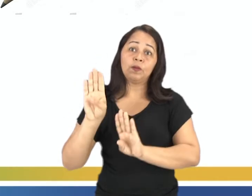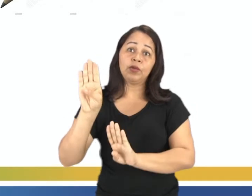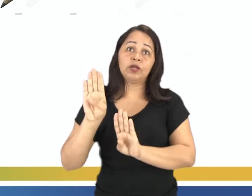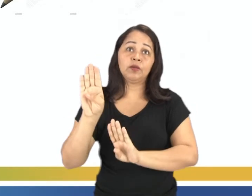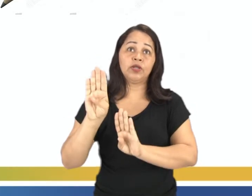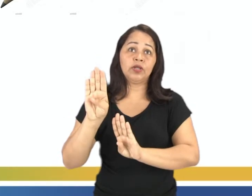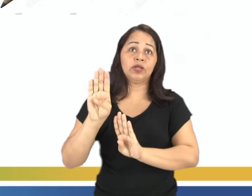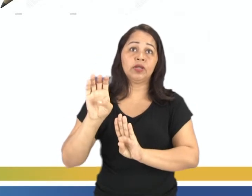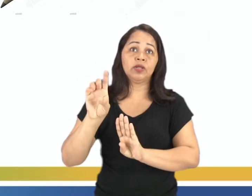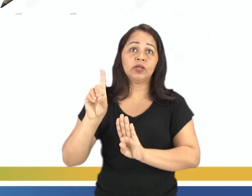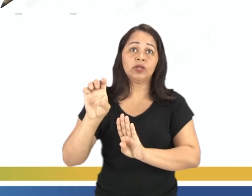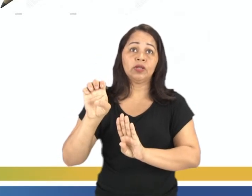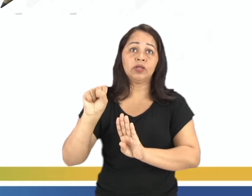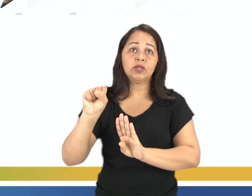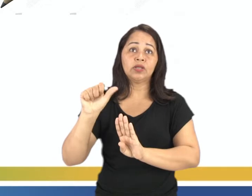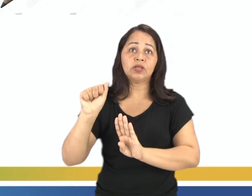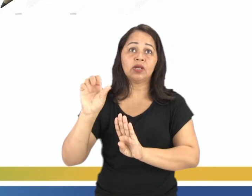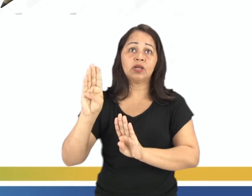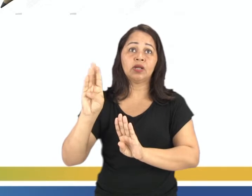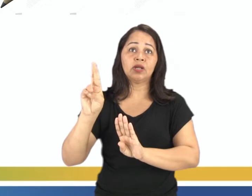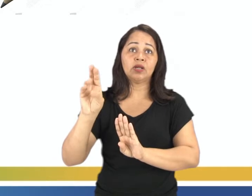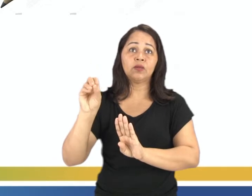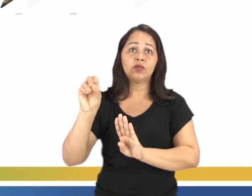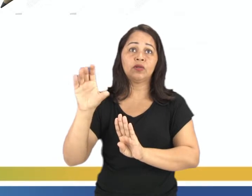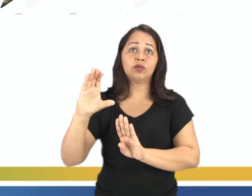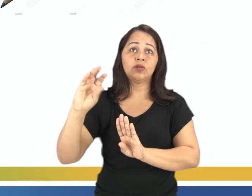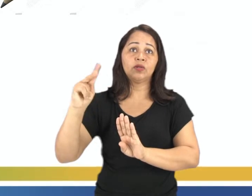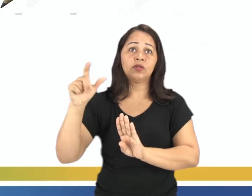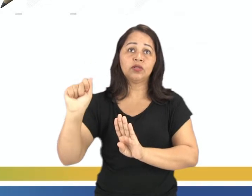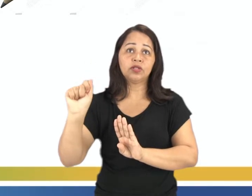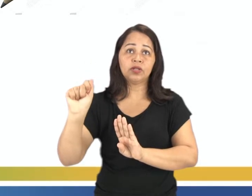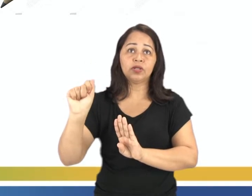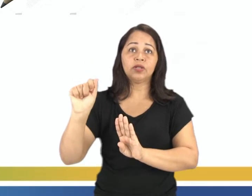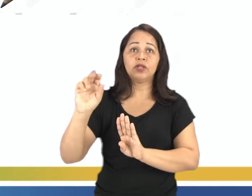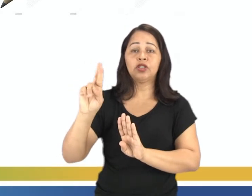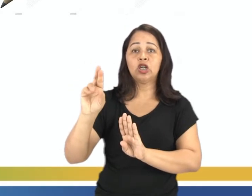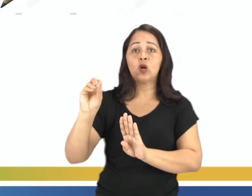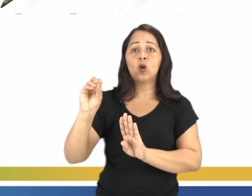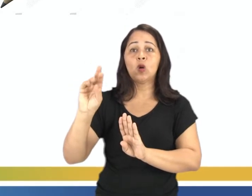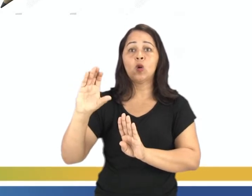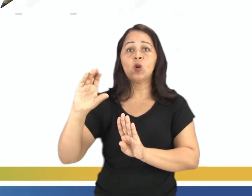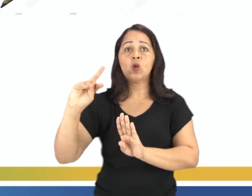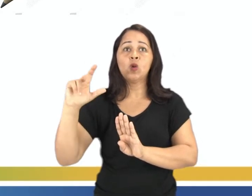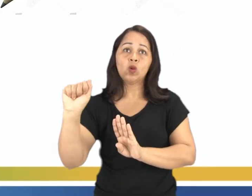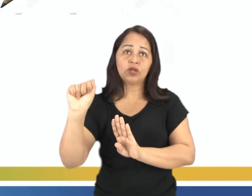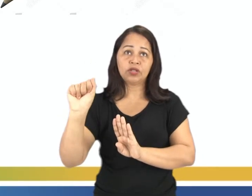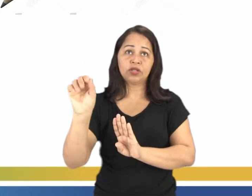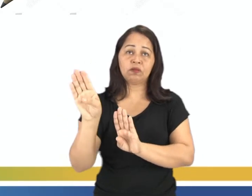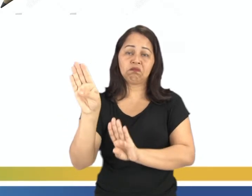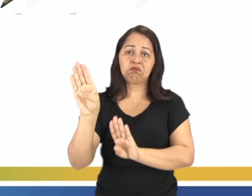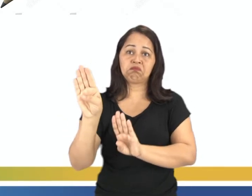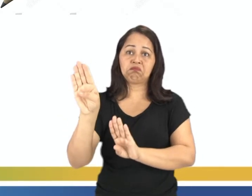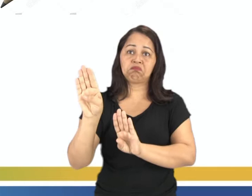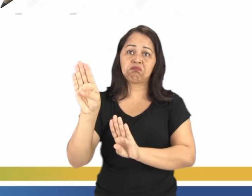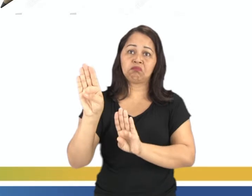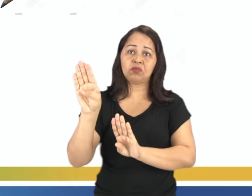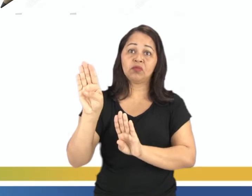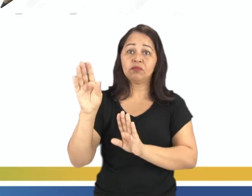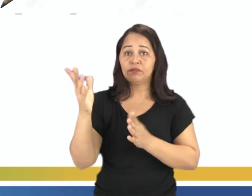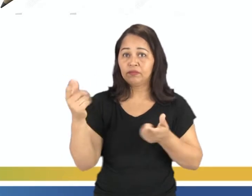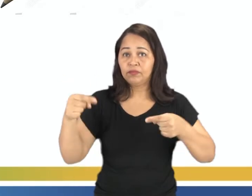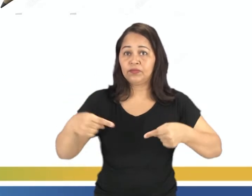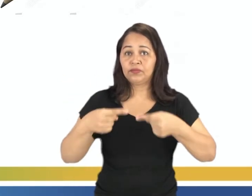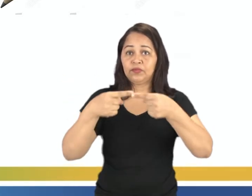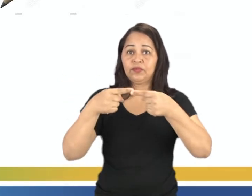desabrochada com mordendo a rocha, tá? Esse char aí do final vão rimar junto, chá e